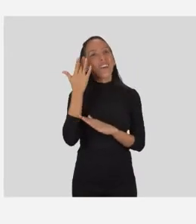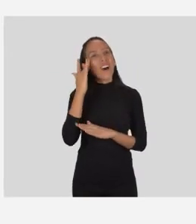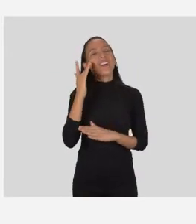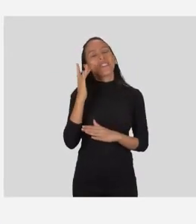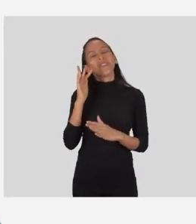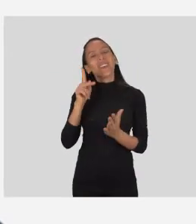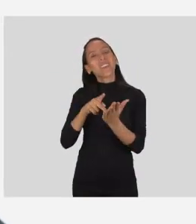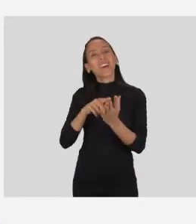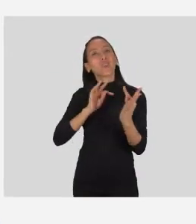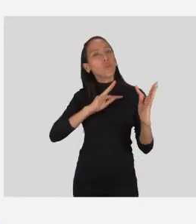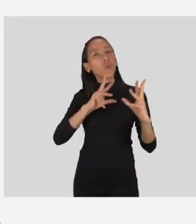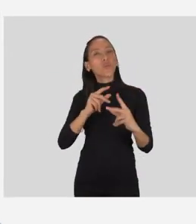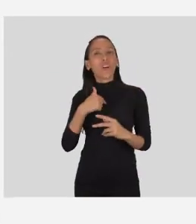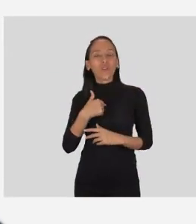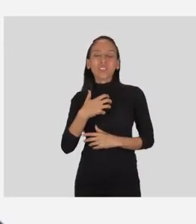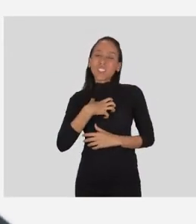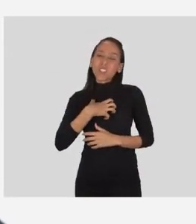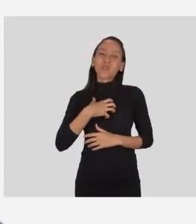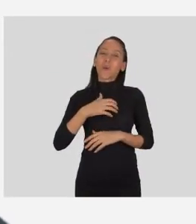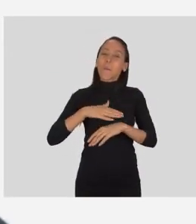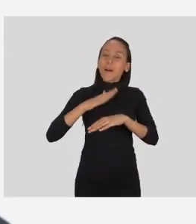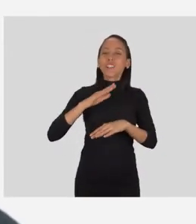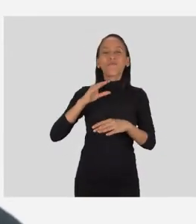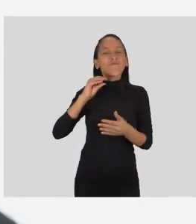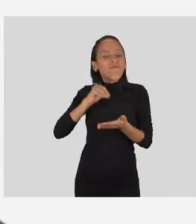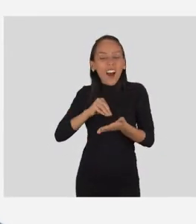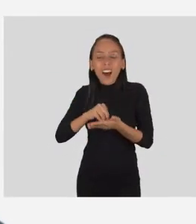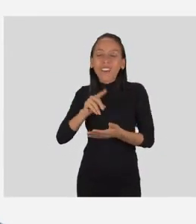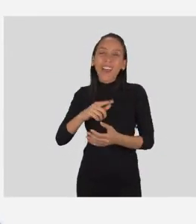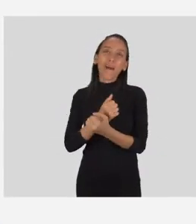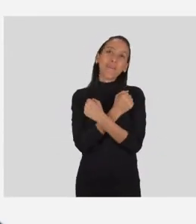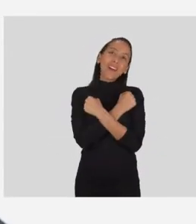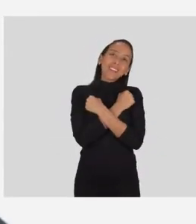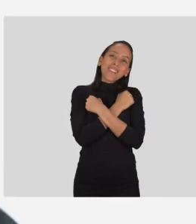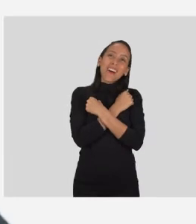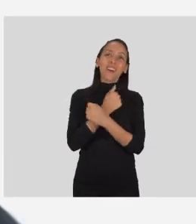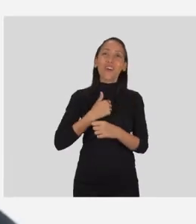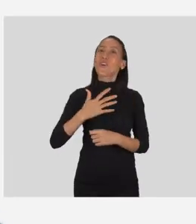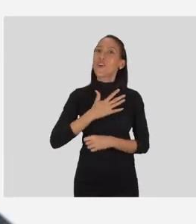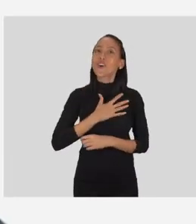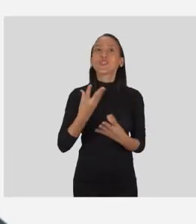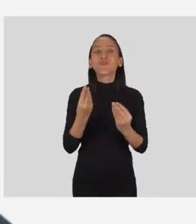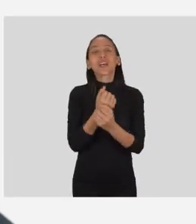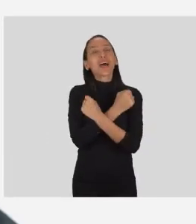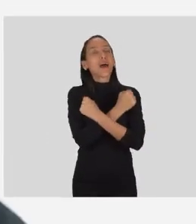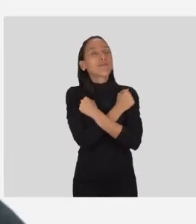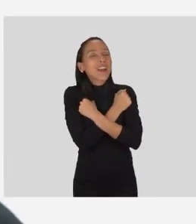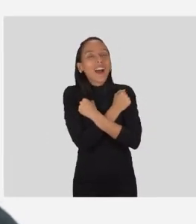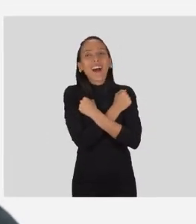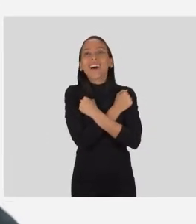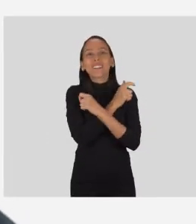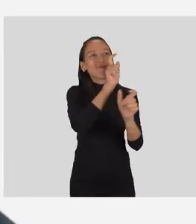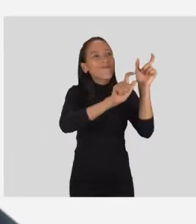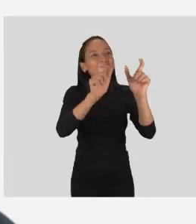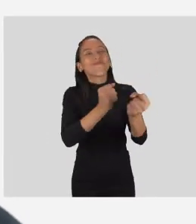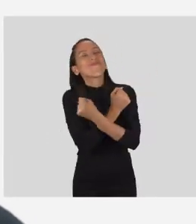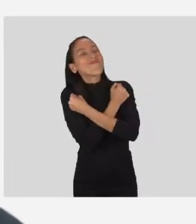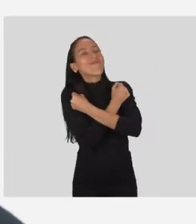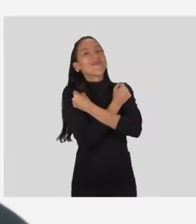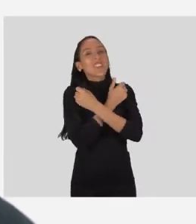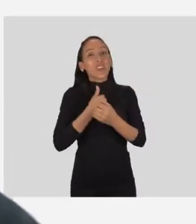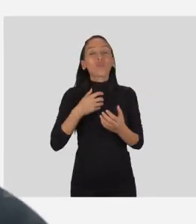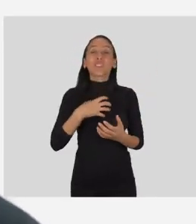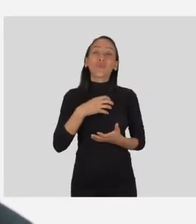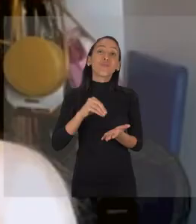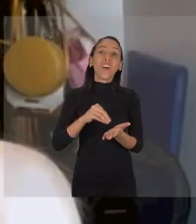acho que o que eu mais sinto falta é de abraçar. Eu sou uma pessoa que eu gosto muito de abraçar as pessoas e eu sinto